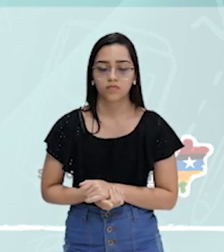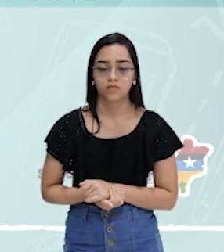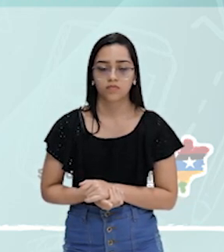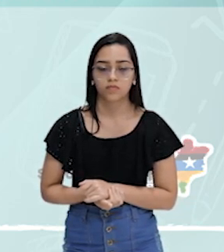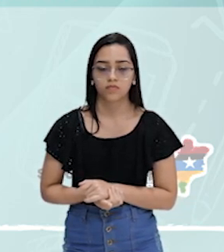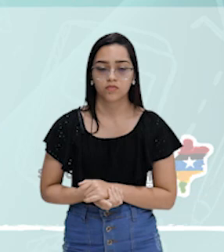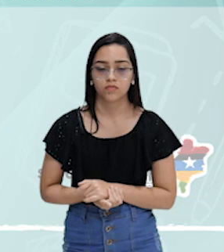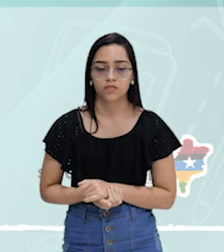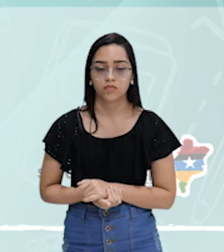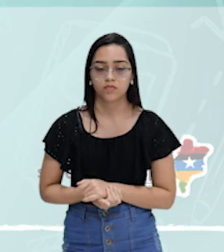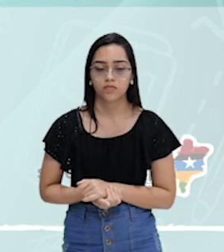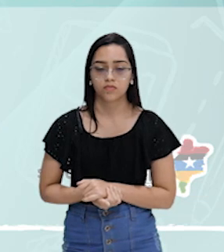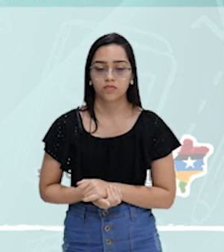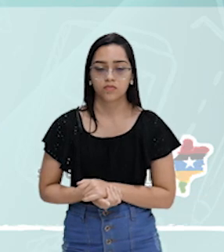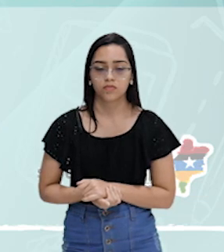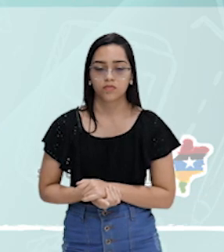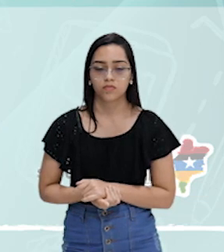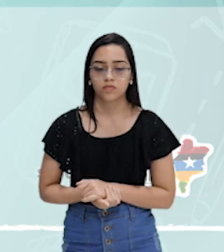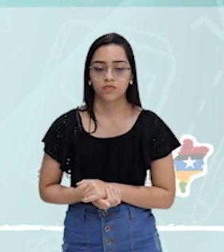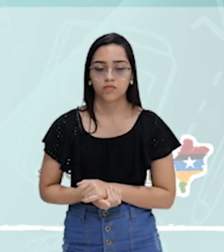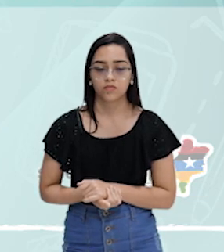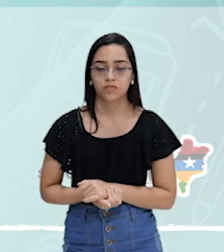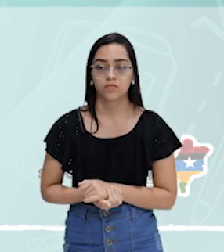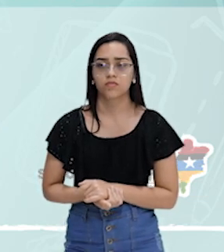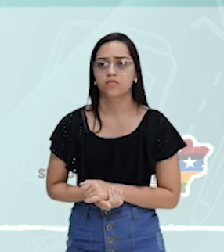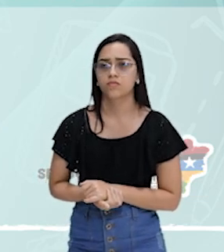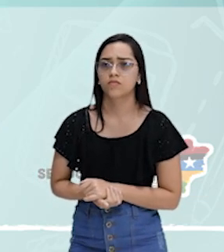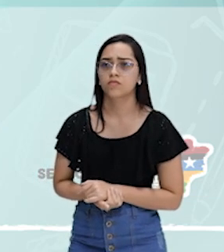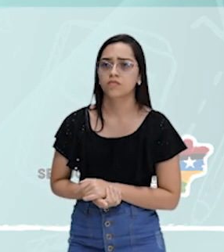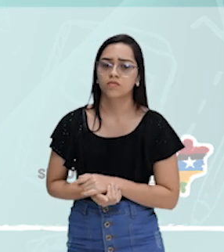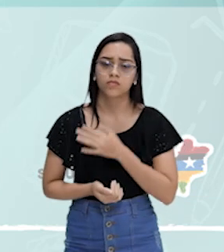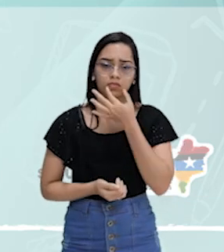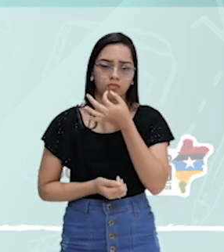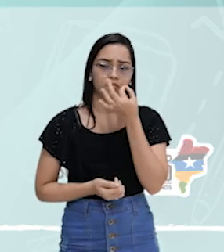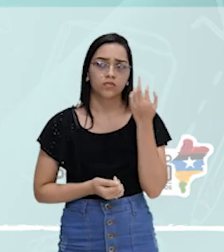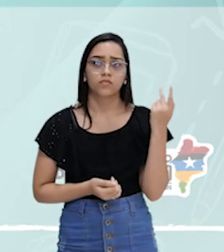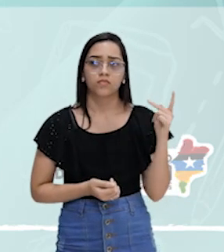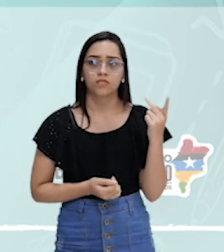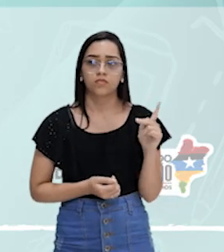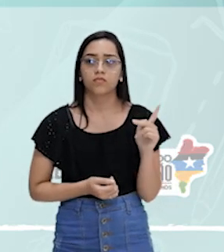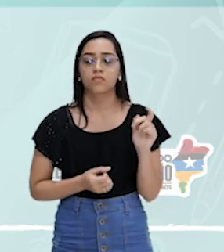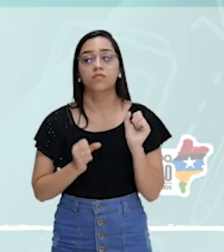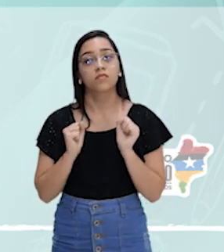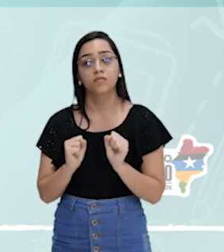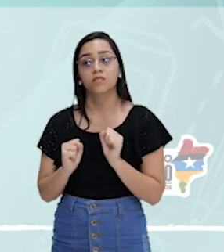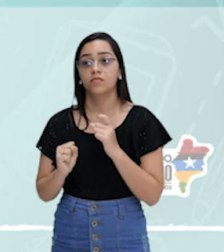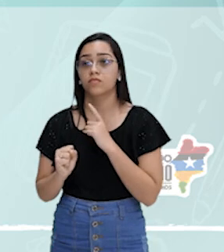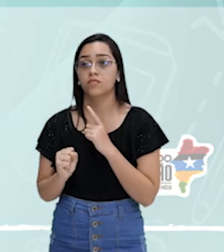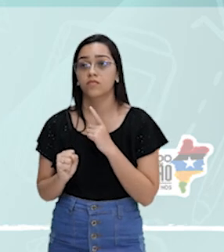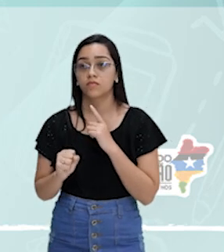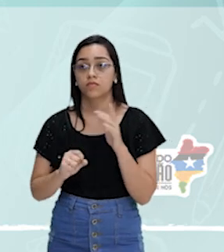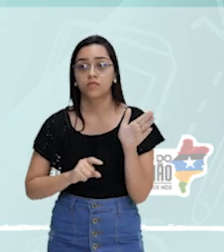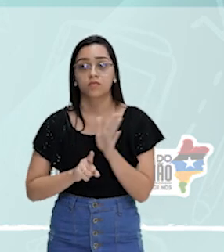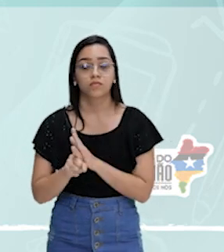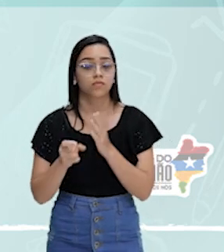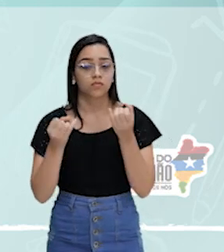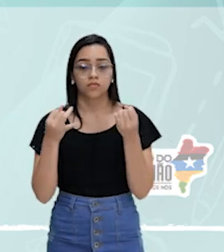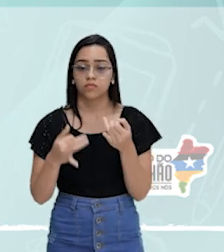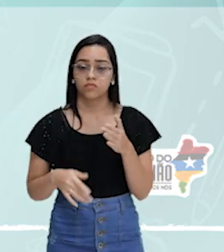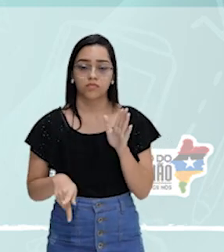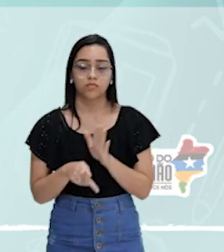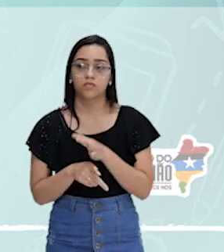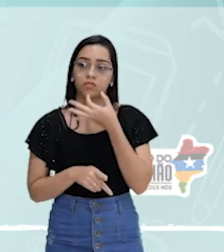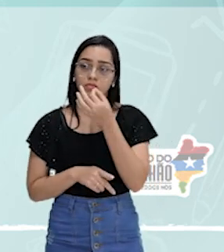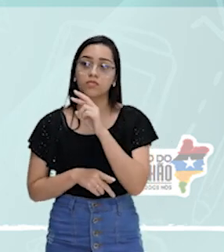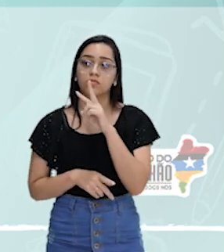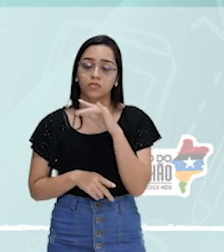devido à natureza que dispôs a ser mãe. Gente, o argumento dele aqui, né, embora a questão não esteja falando do argumento,